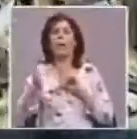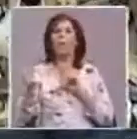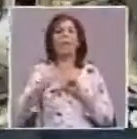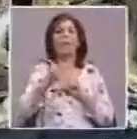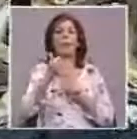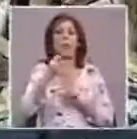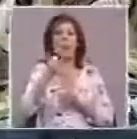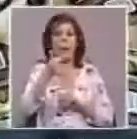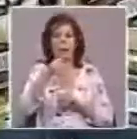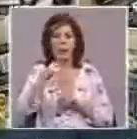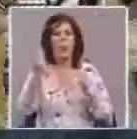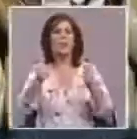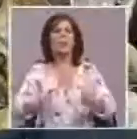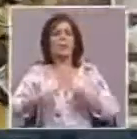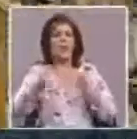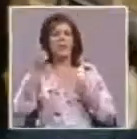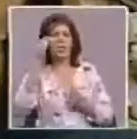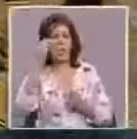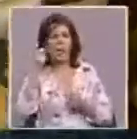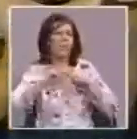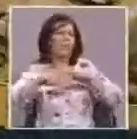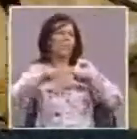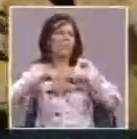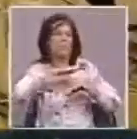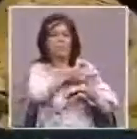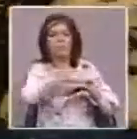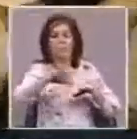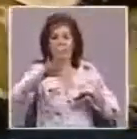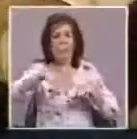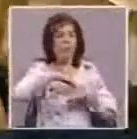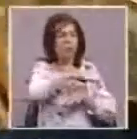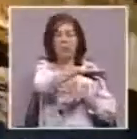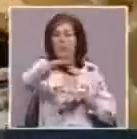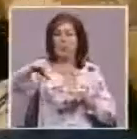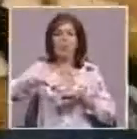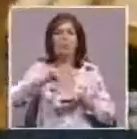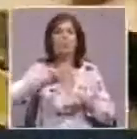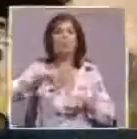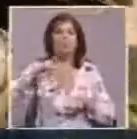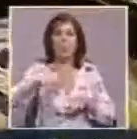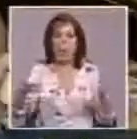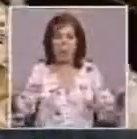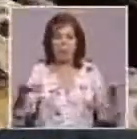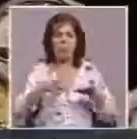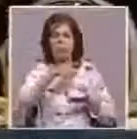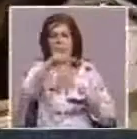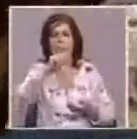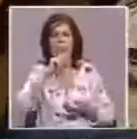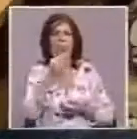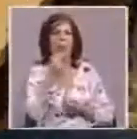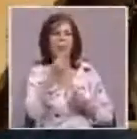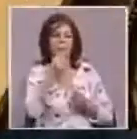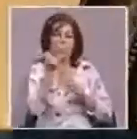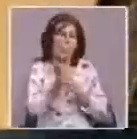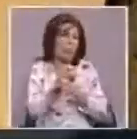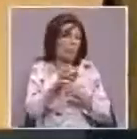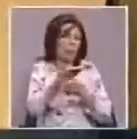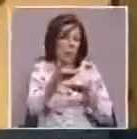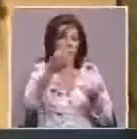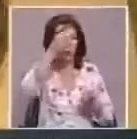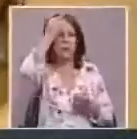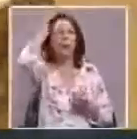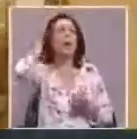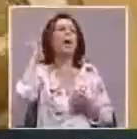da Beira Baixa como da Serra da Estrela, mas todos os produtos nacionais estão aqui representados para que possam ser saboreados, comprados e, em